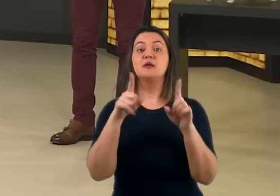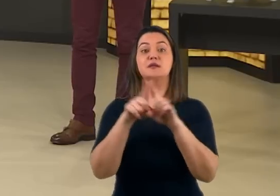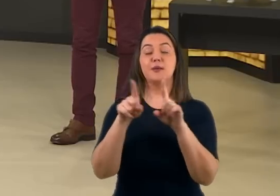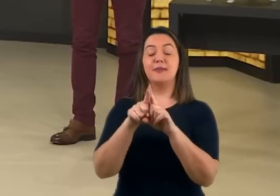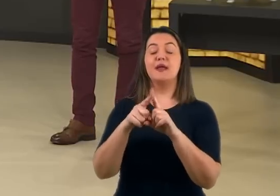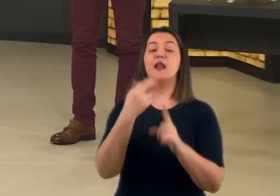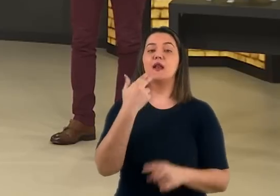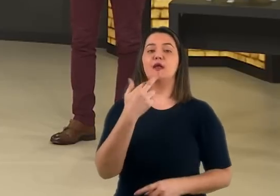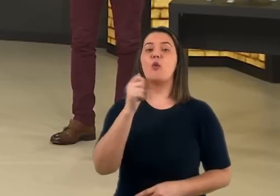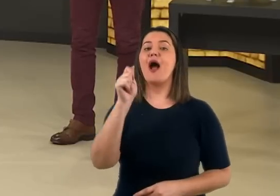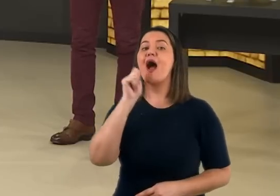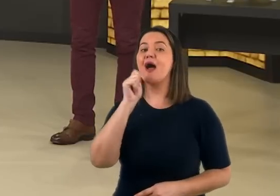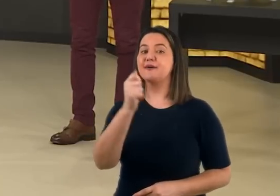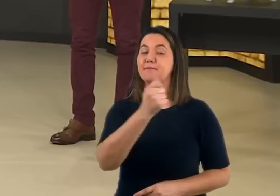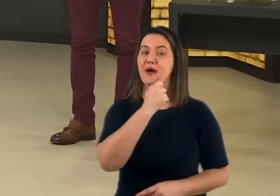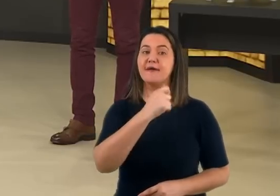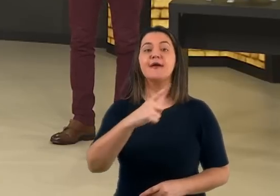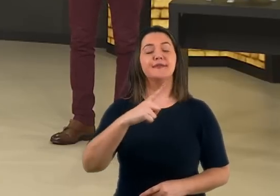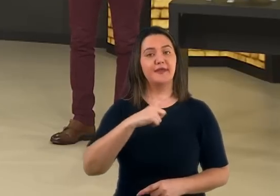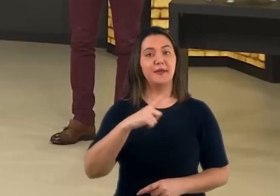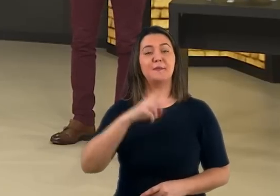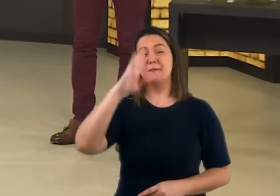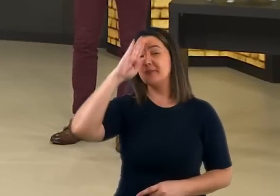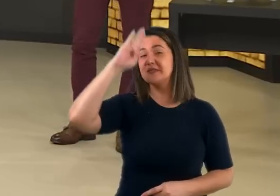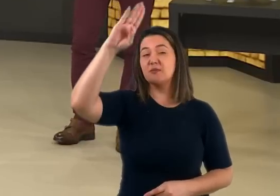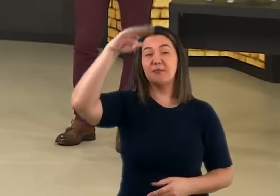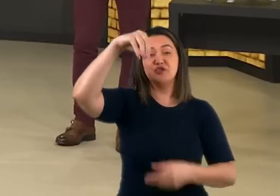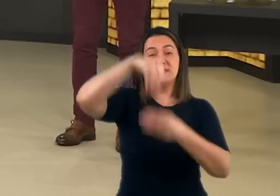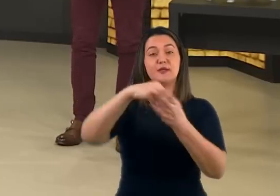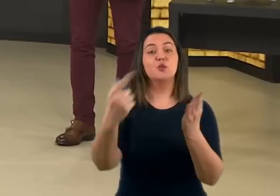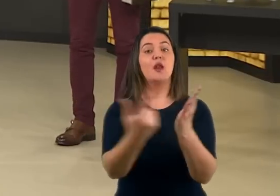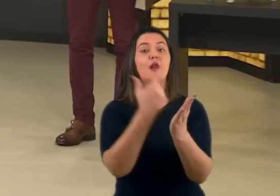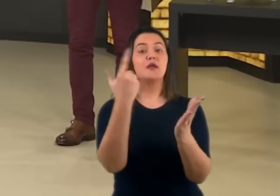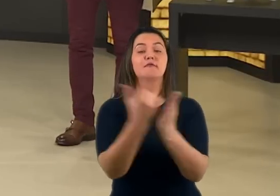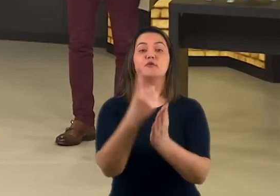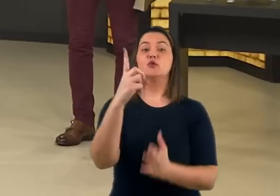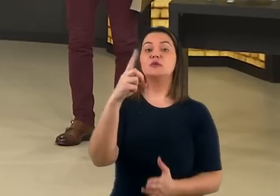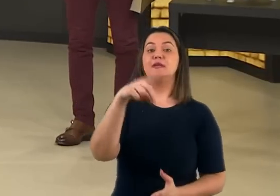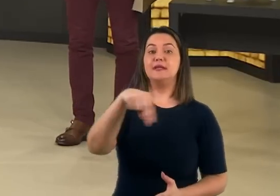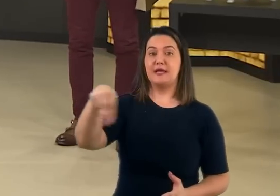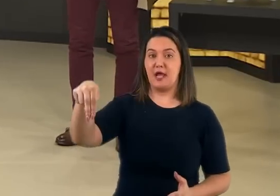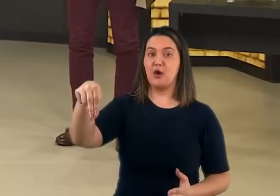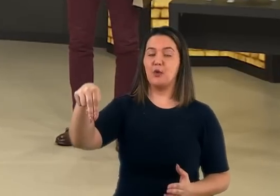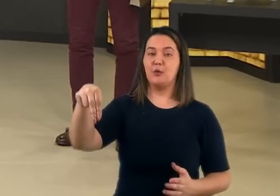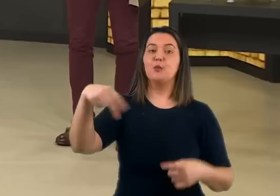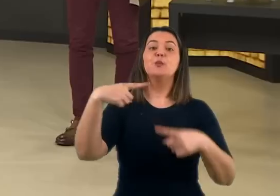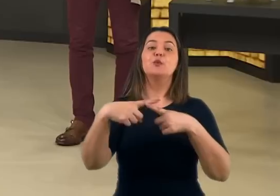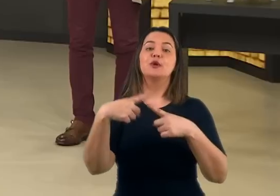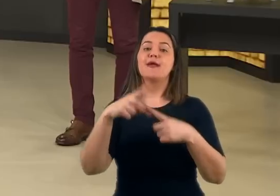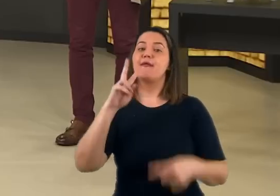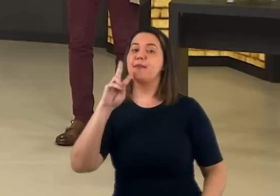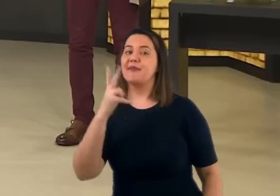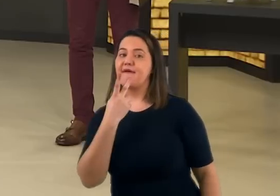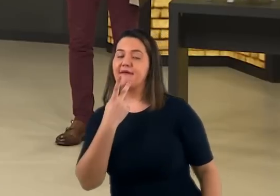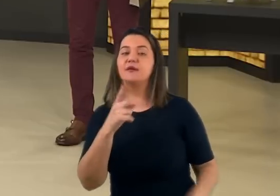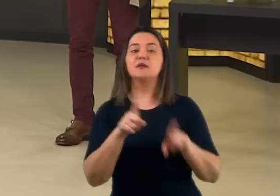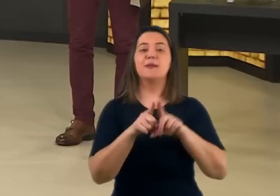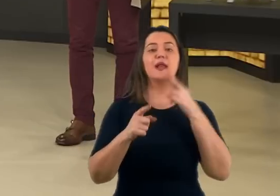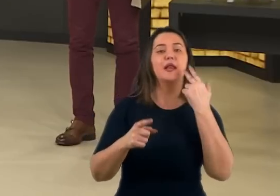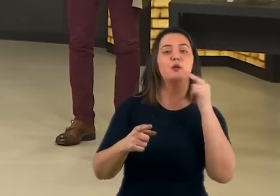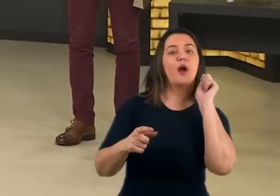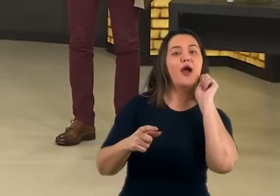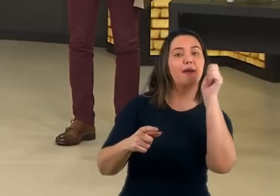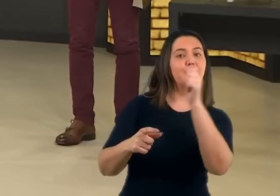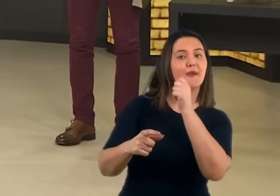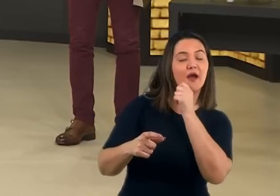aramaica, principalmente no livro de Daniel. Tanto que na parte hebraica e também na parte aramaica do livro,